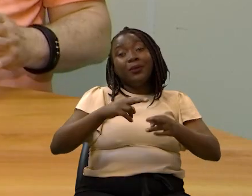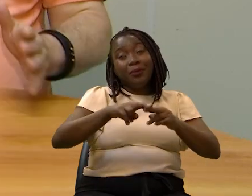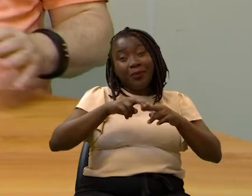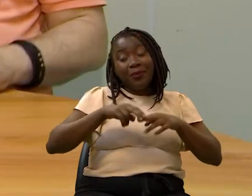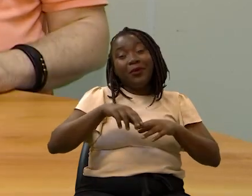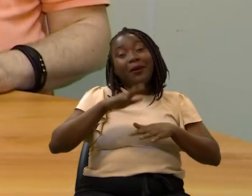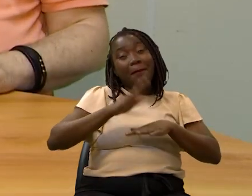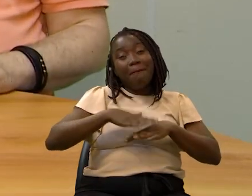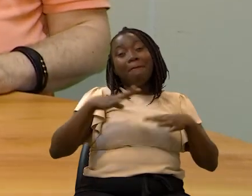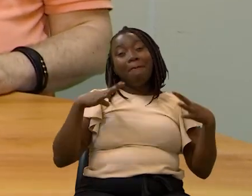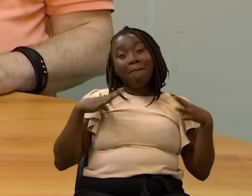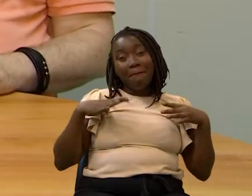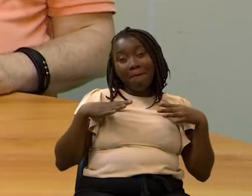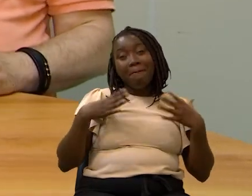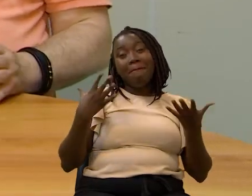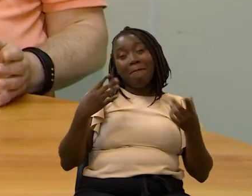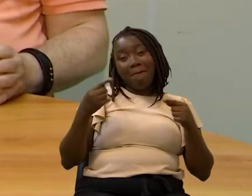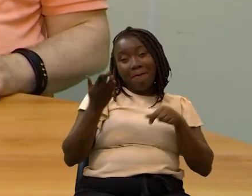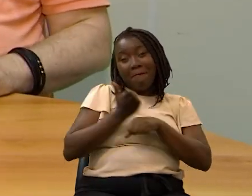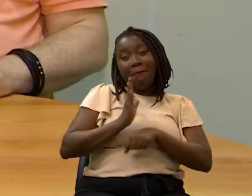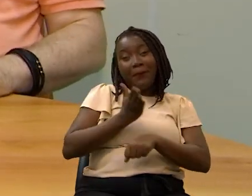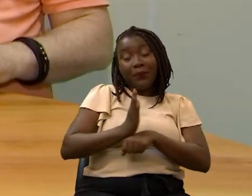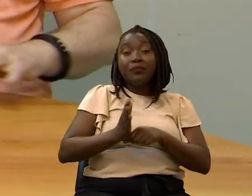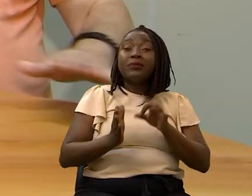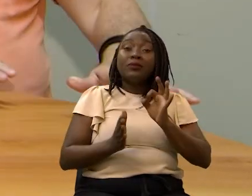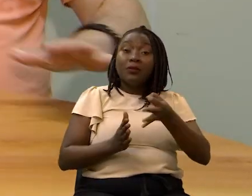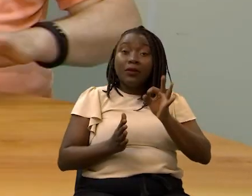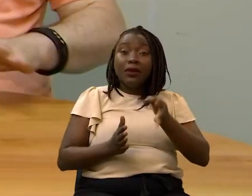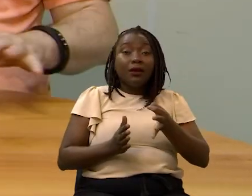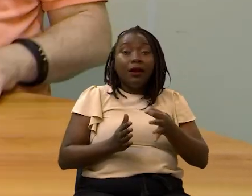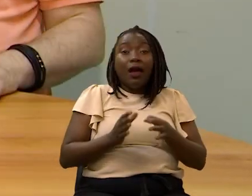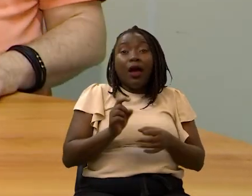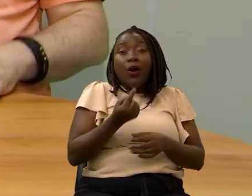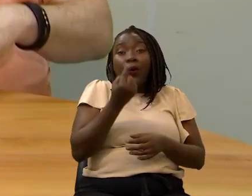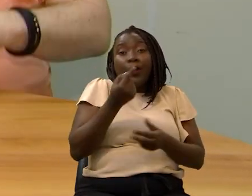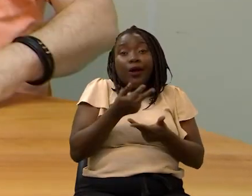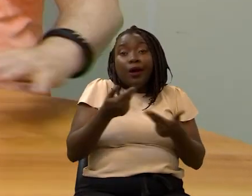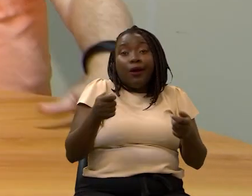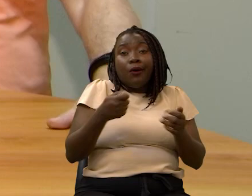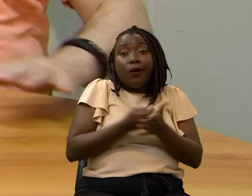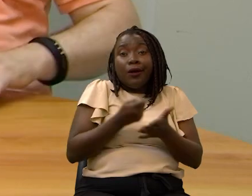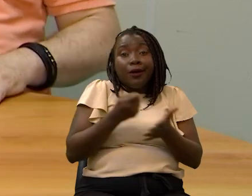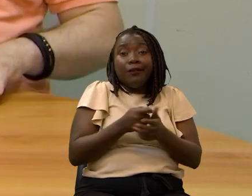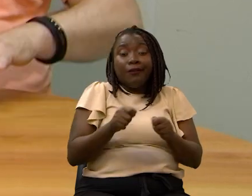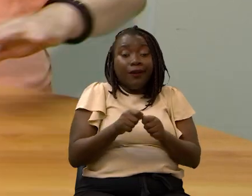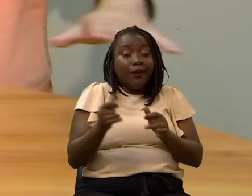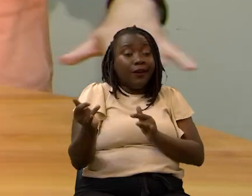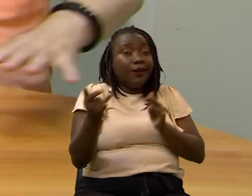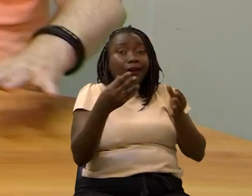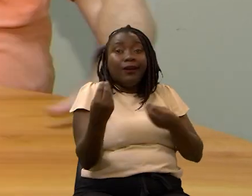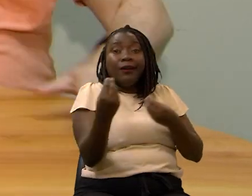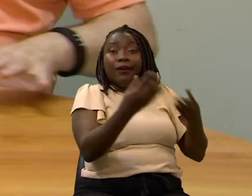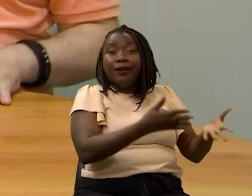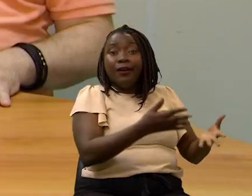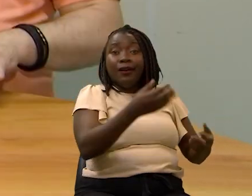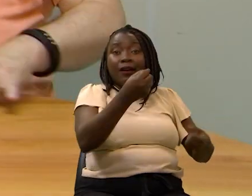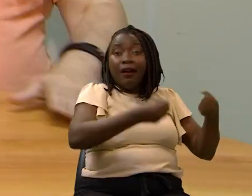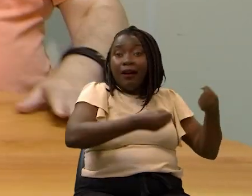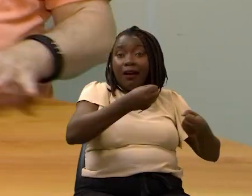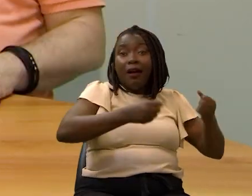Porque é mais cômodo e mais prático, né? Exatamente. Você está ali, a única coisa que você tem que fazer depois é entregar o carro lavado.